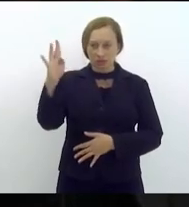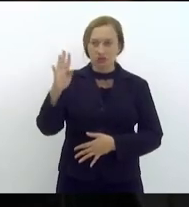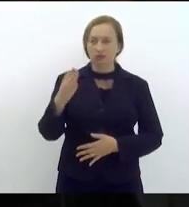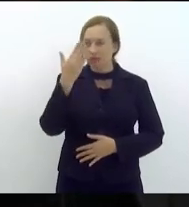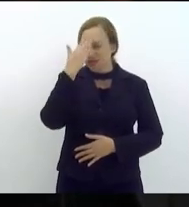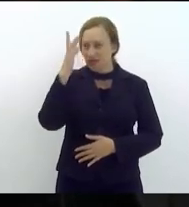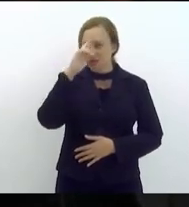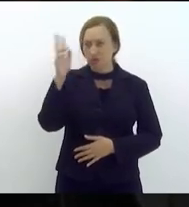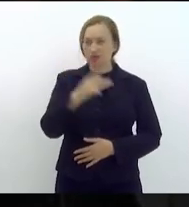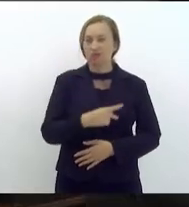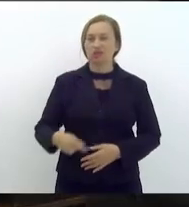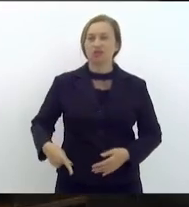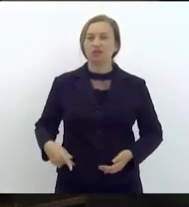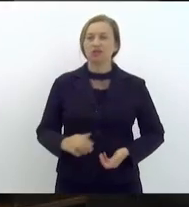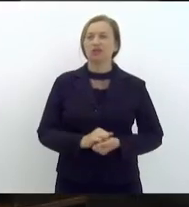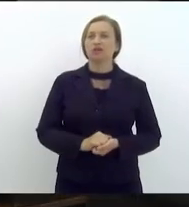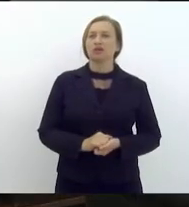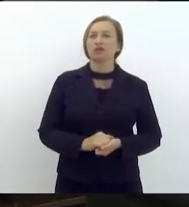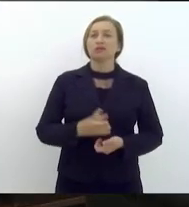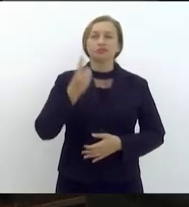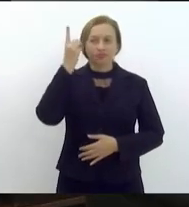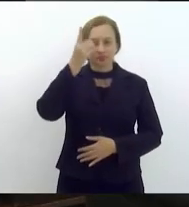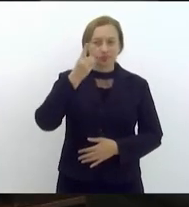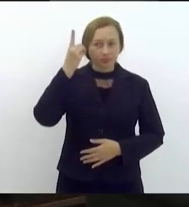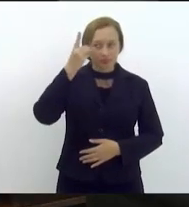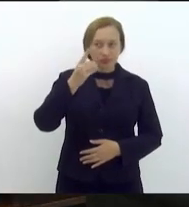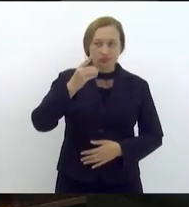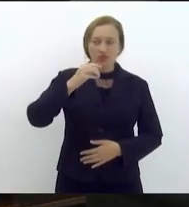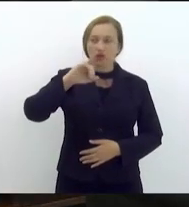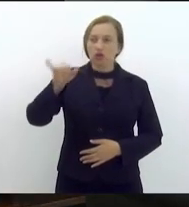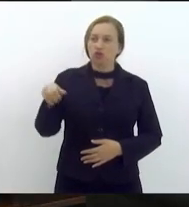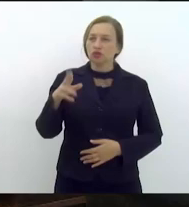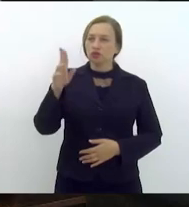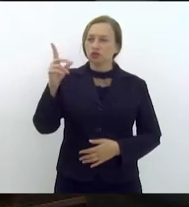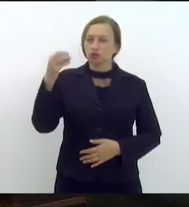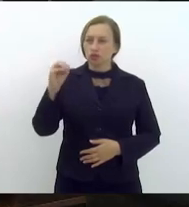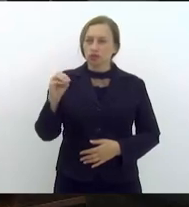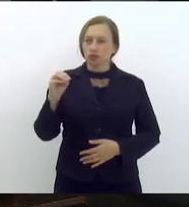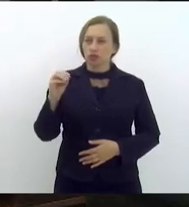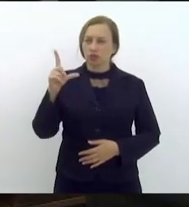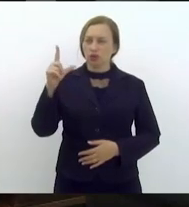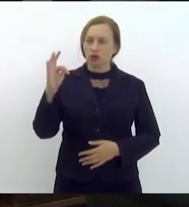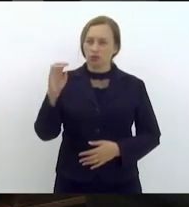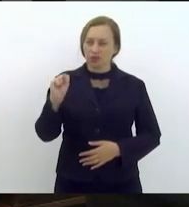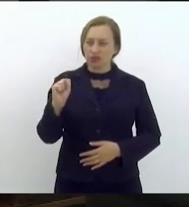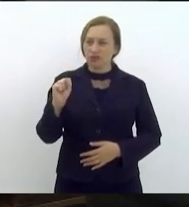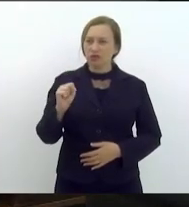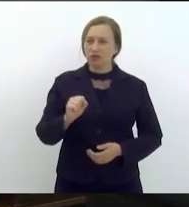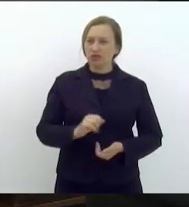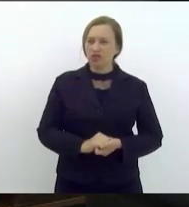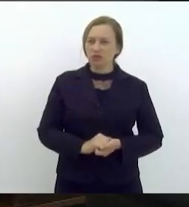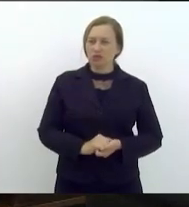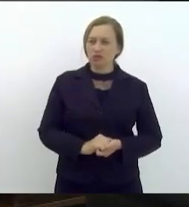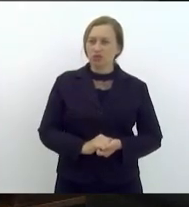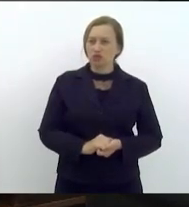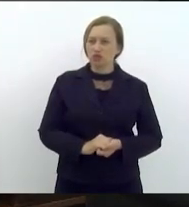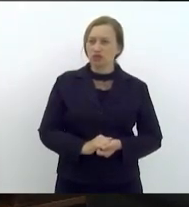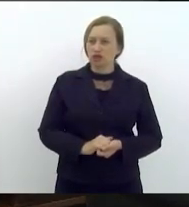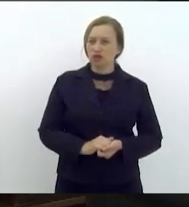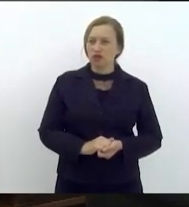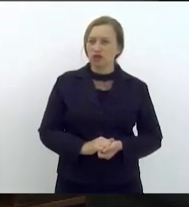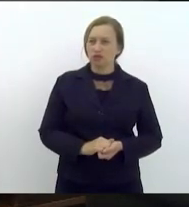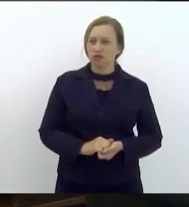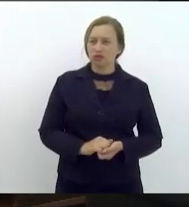obrigado Deputado Júlio Lopes para discutir desculpa